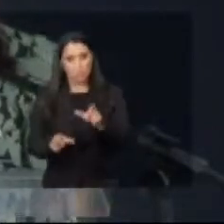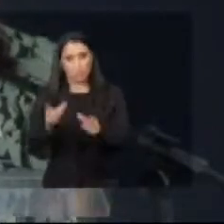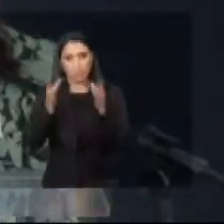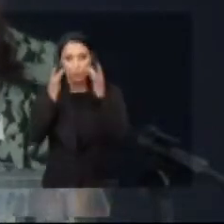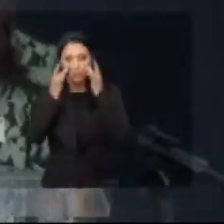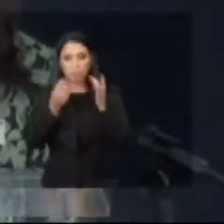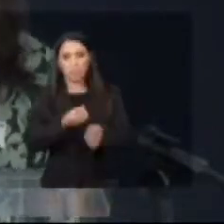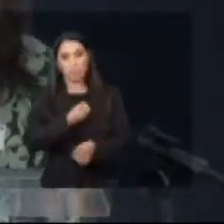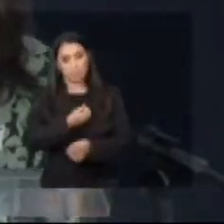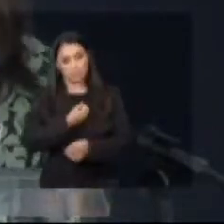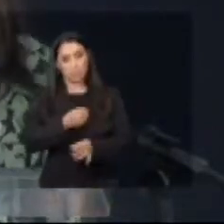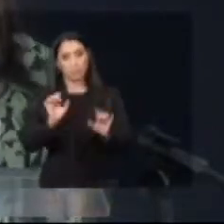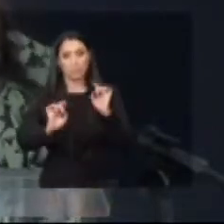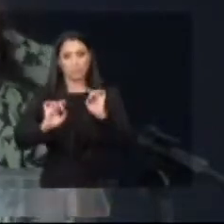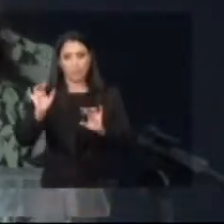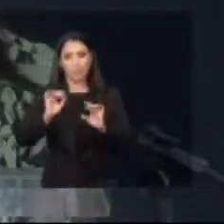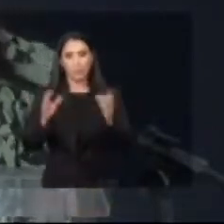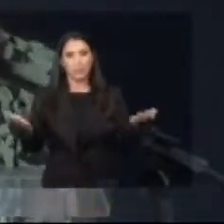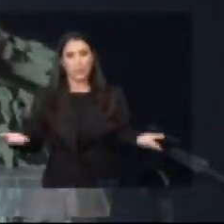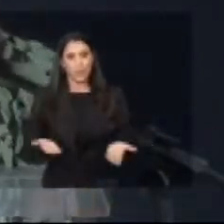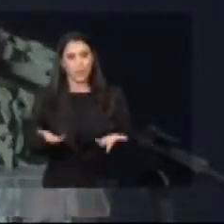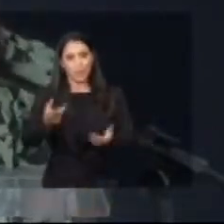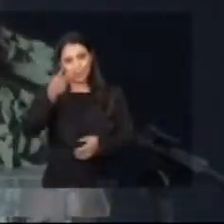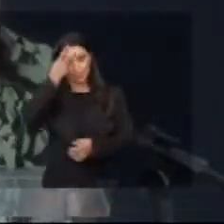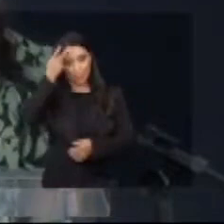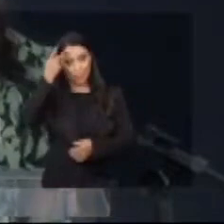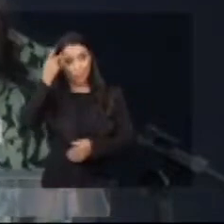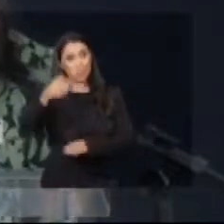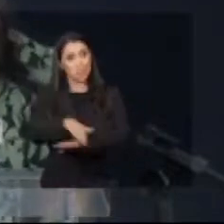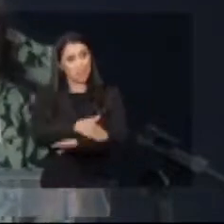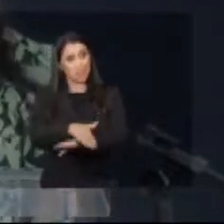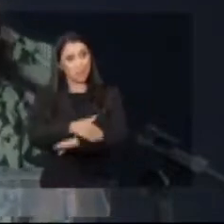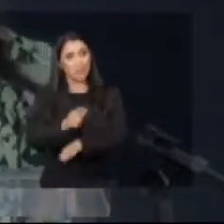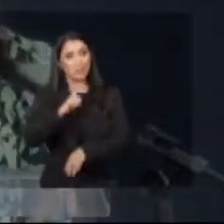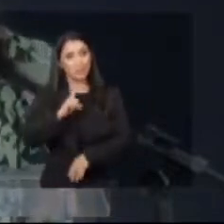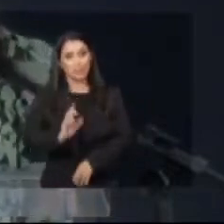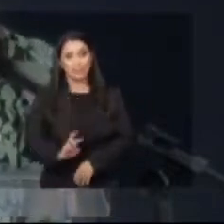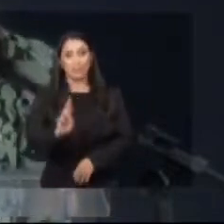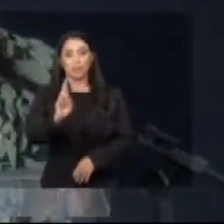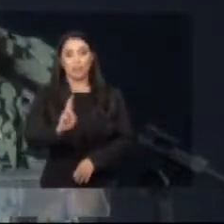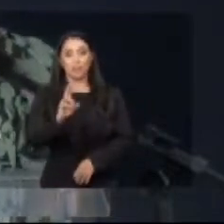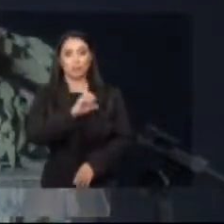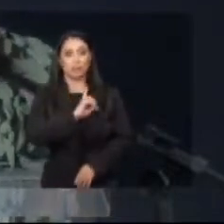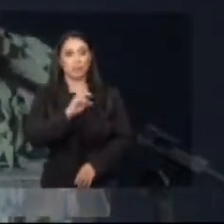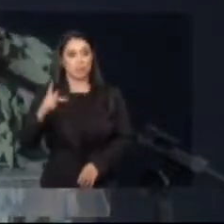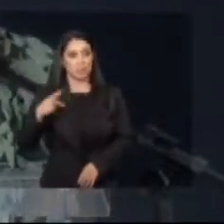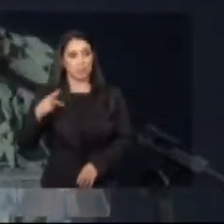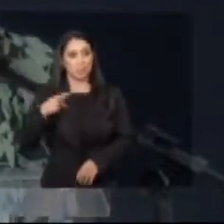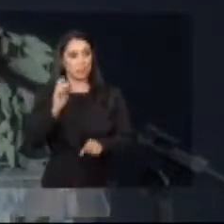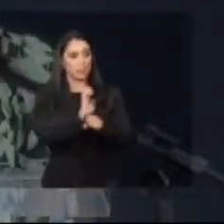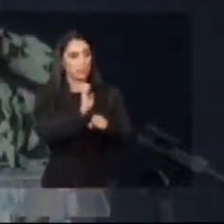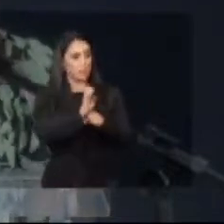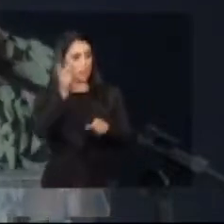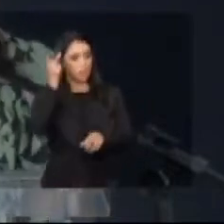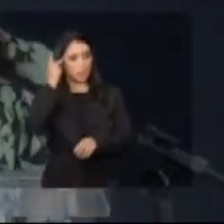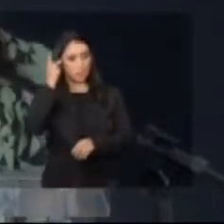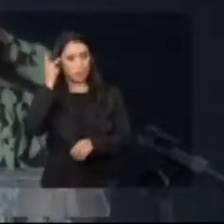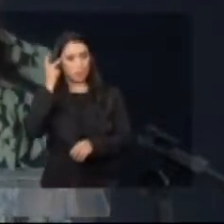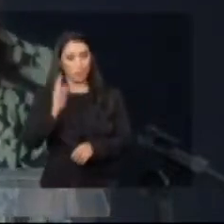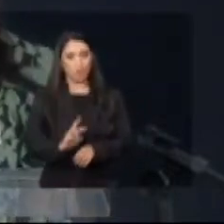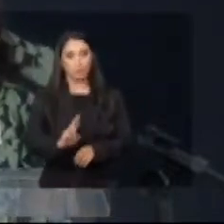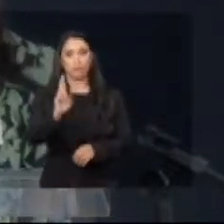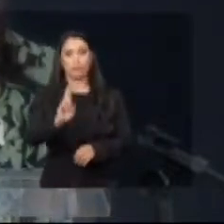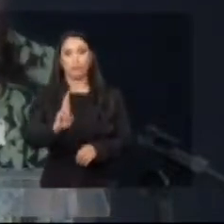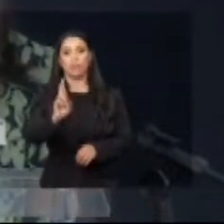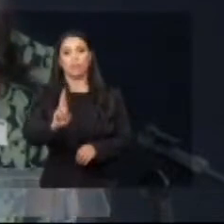aquelas com trajetórias de rua que estão hoje aqui nesse momento histórico eu sou defensora pública do Estado de São Paulo estou representando a Associação Nacional de